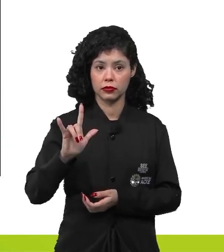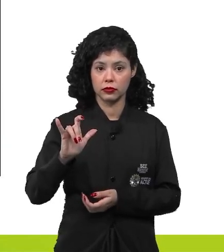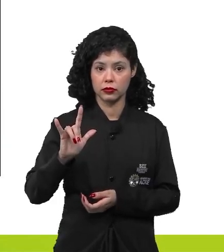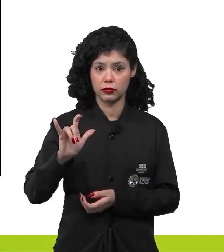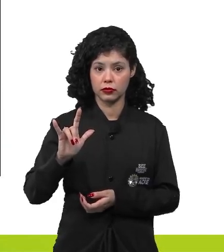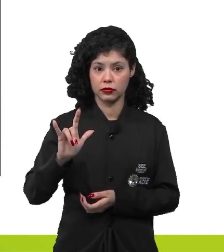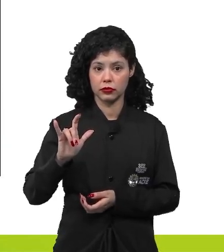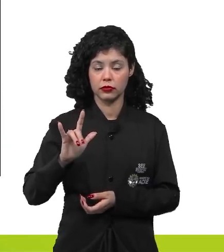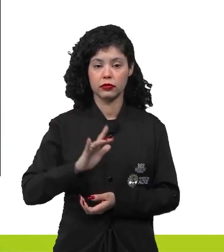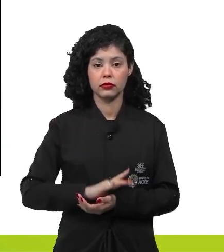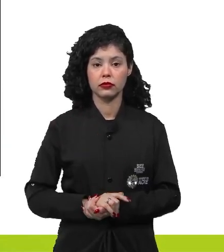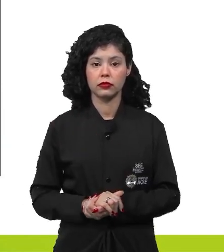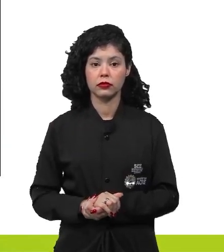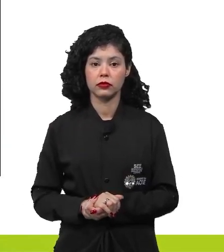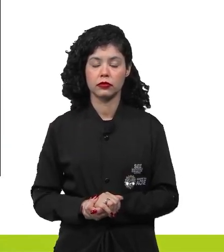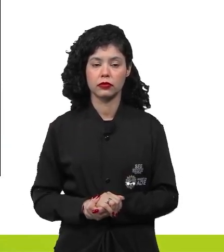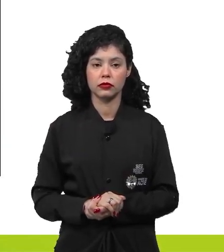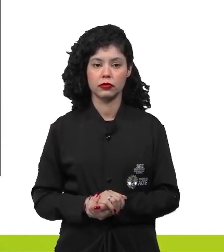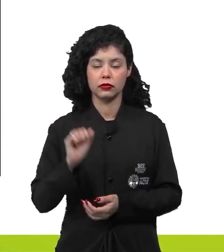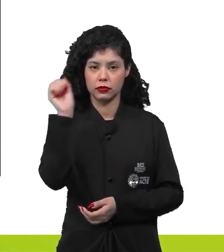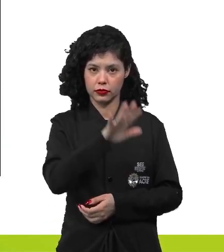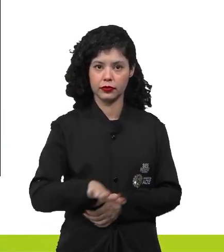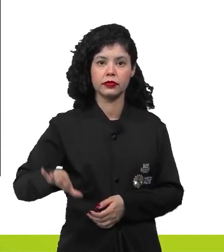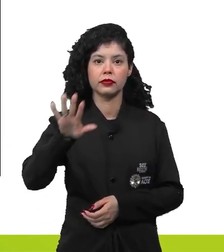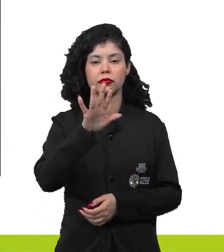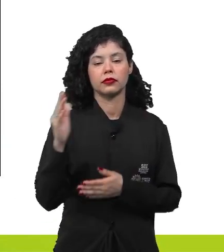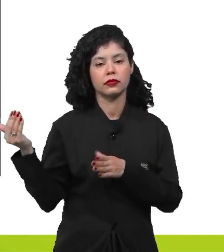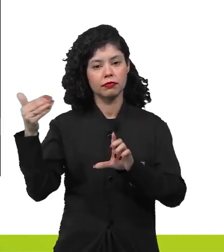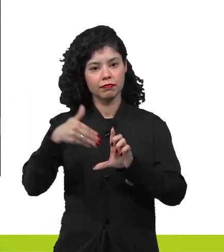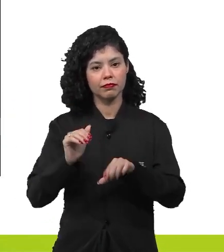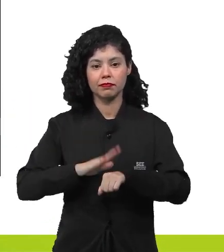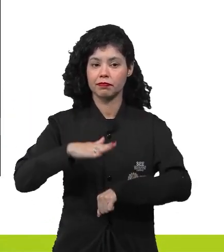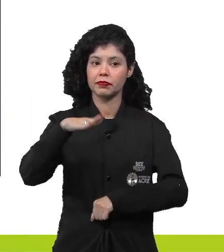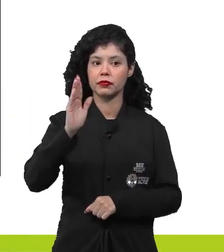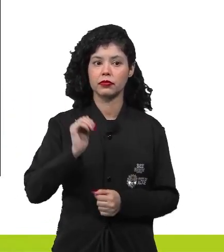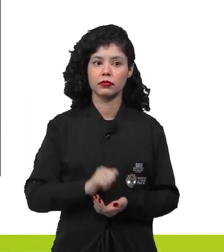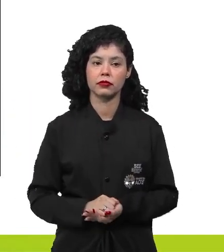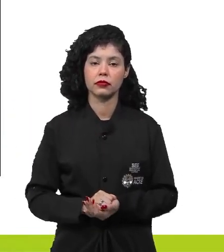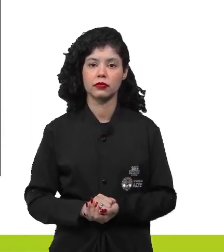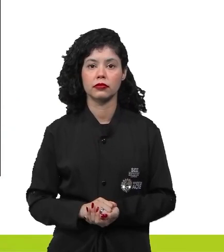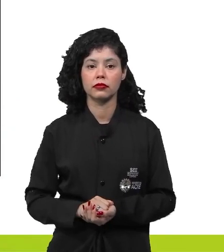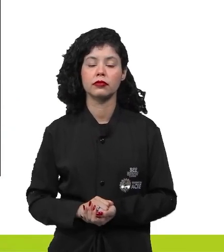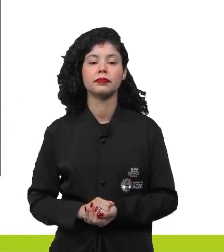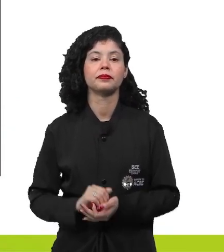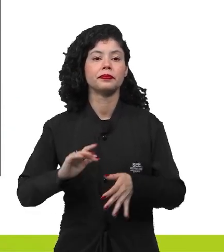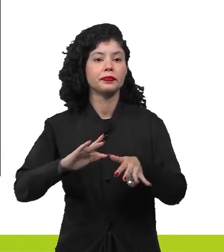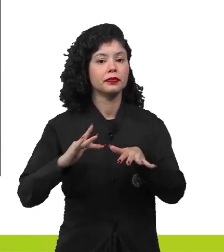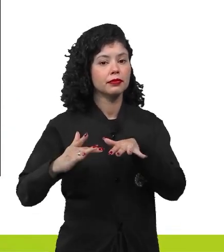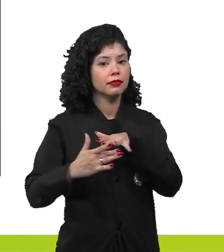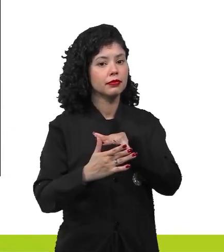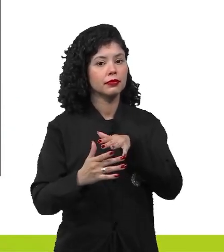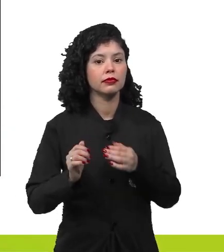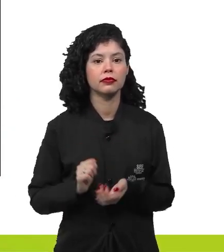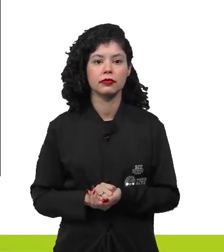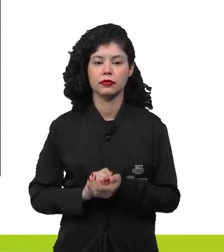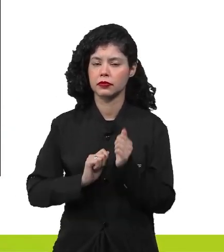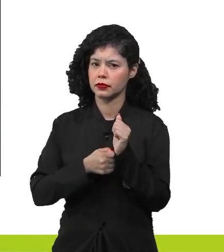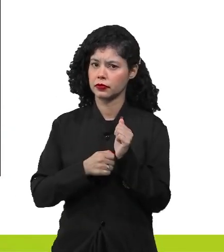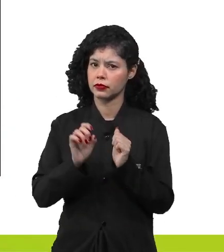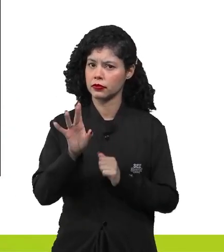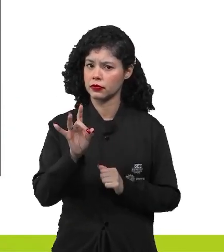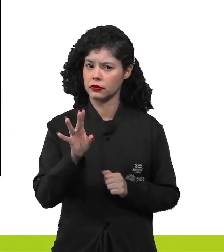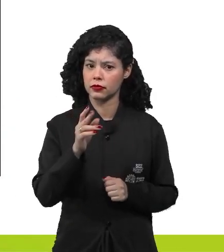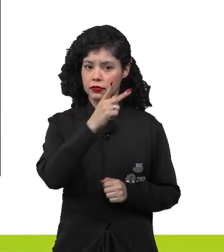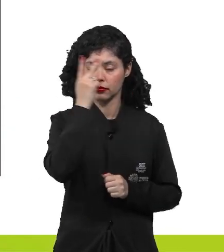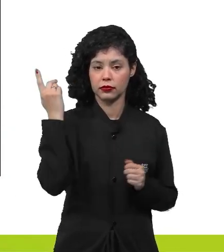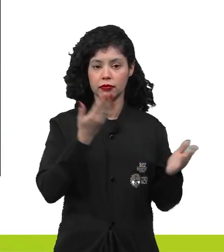ou o Instagram, né? Que geralmente as pessoas acessam muito, e essa rede social não fica restrita apenas a